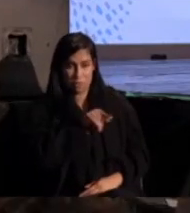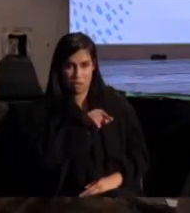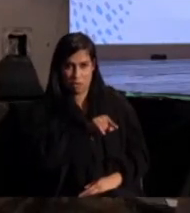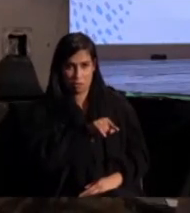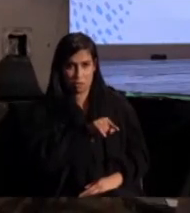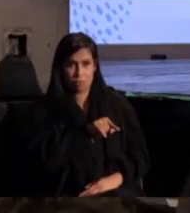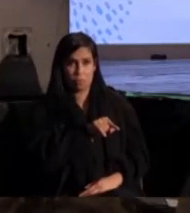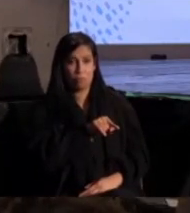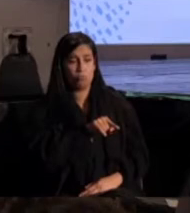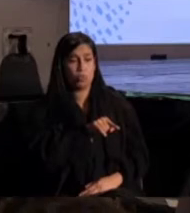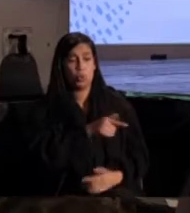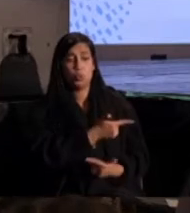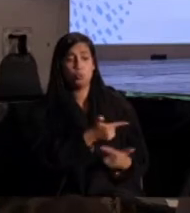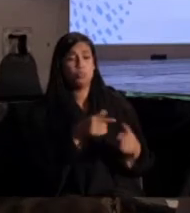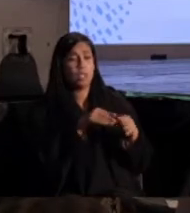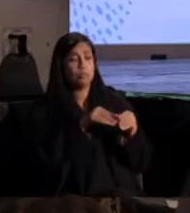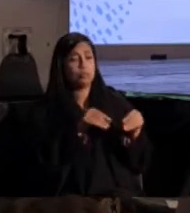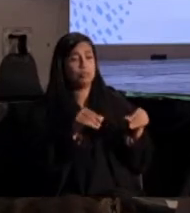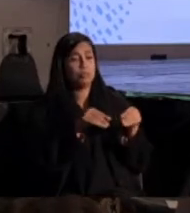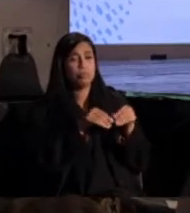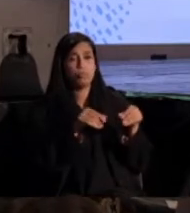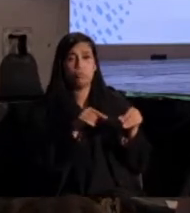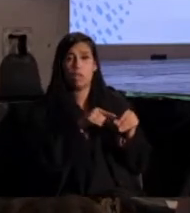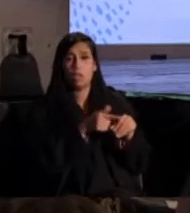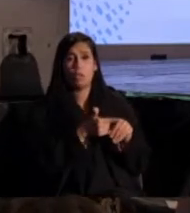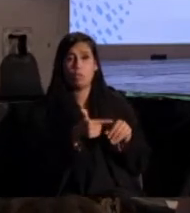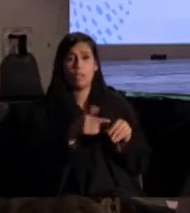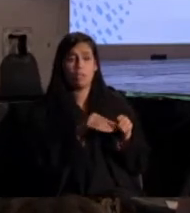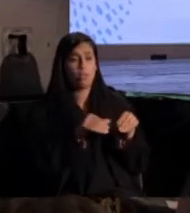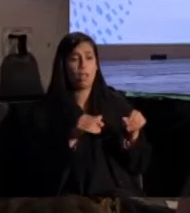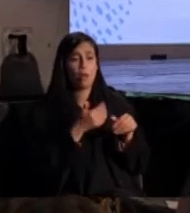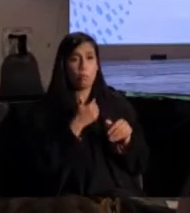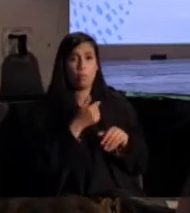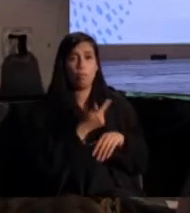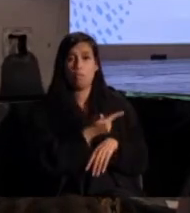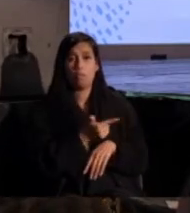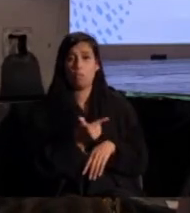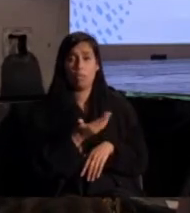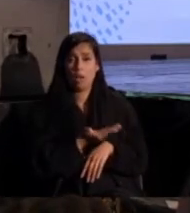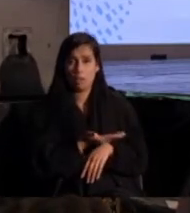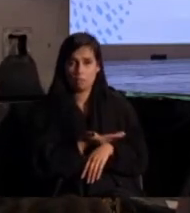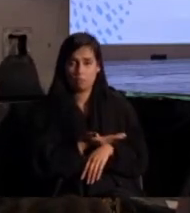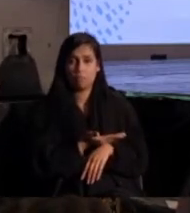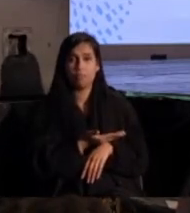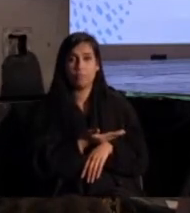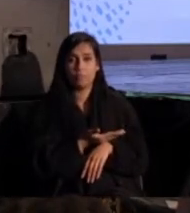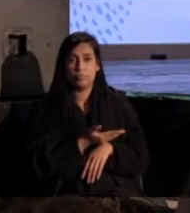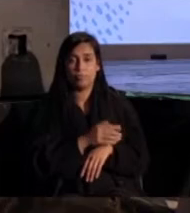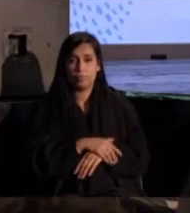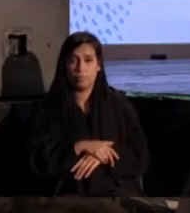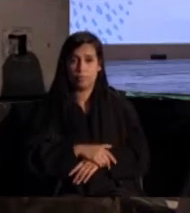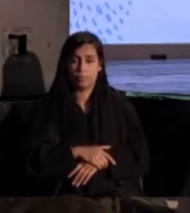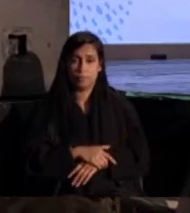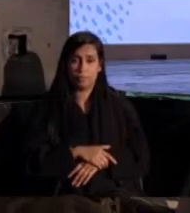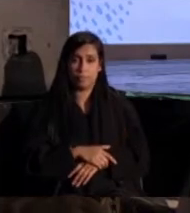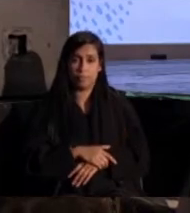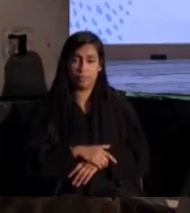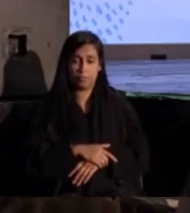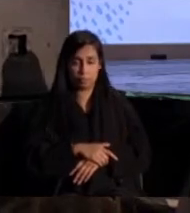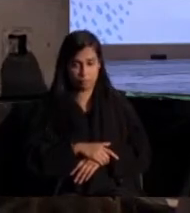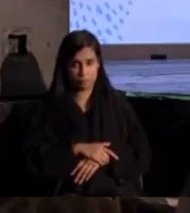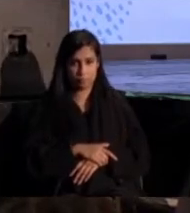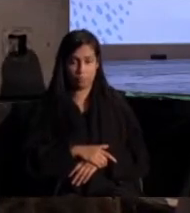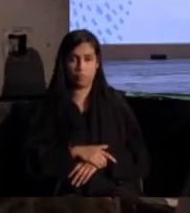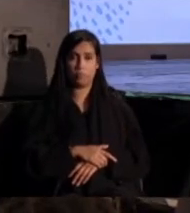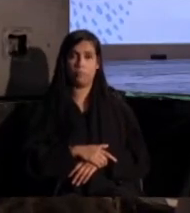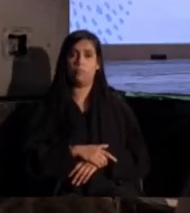do solo europeu. O alimento do animal europeu vem daqui, ou vem da Argentina, ou